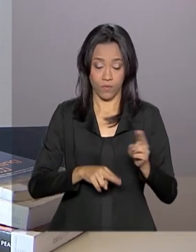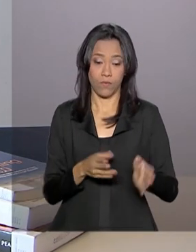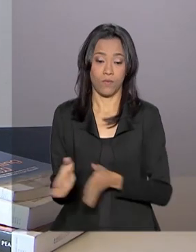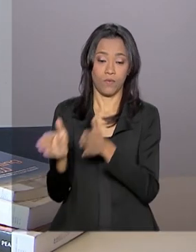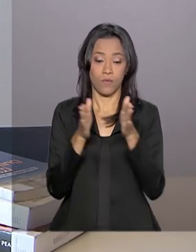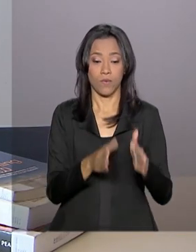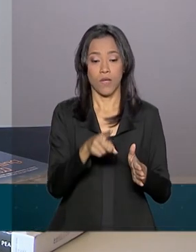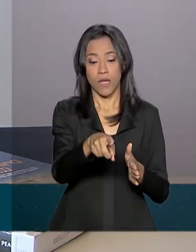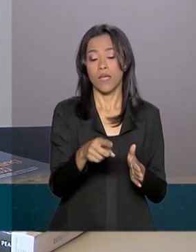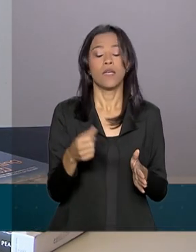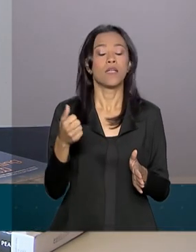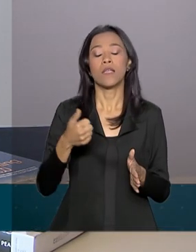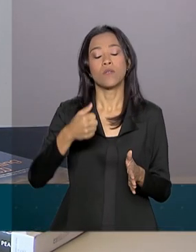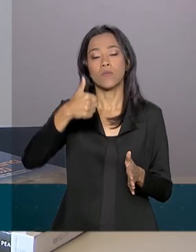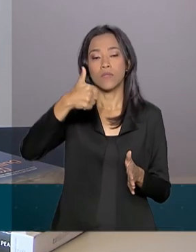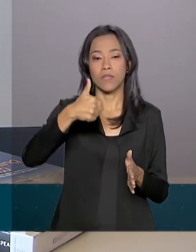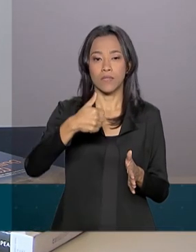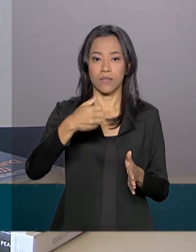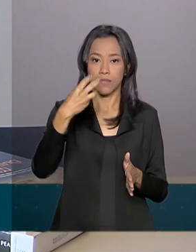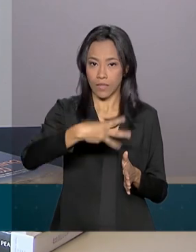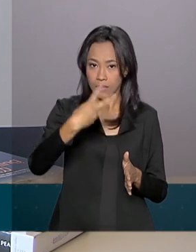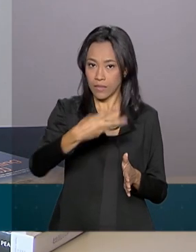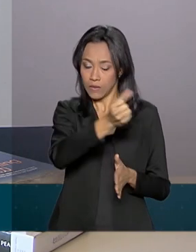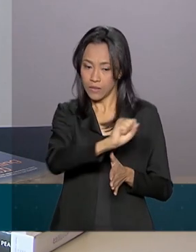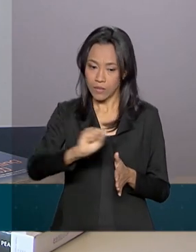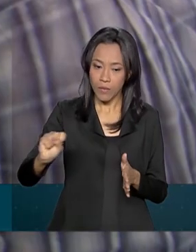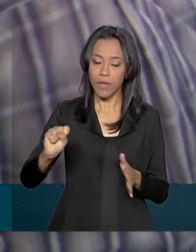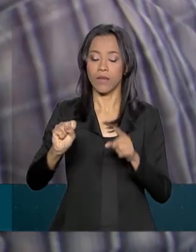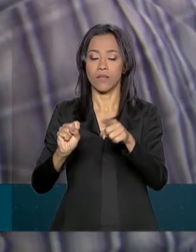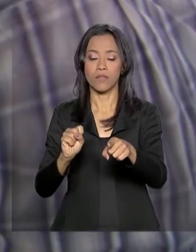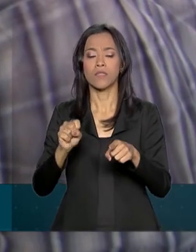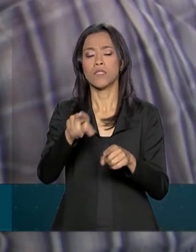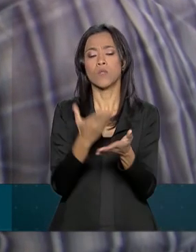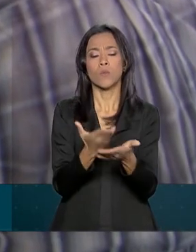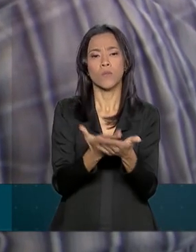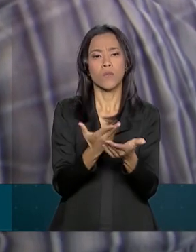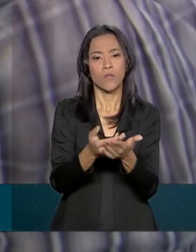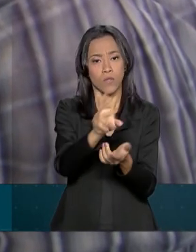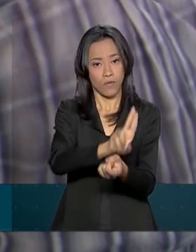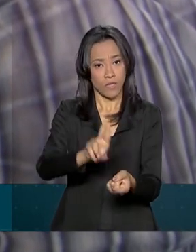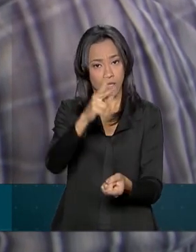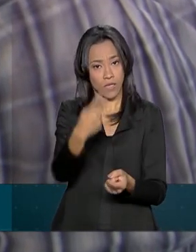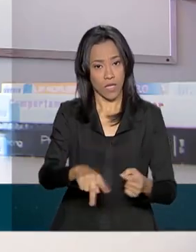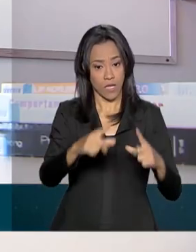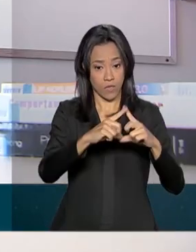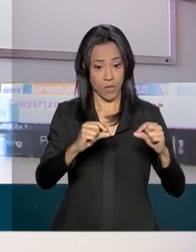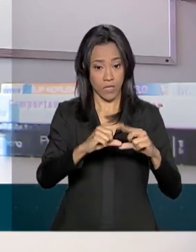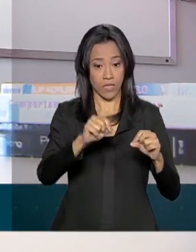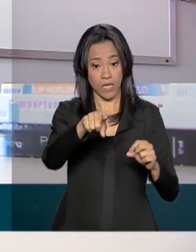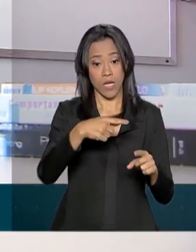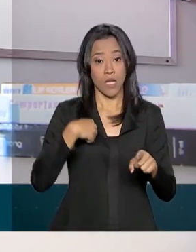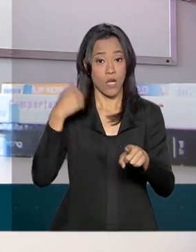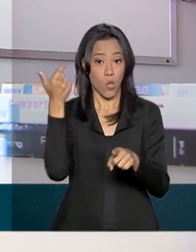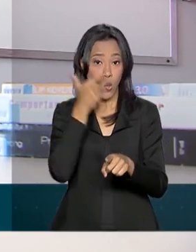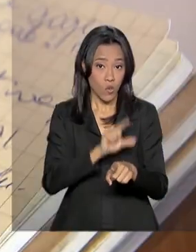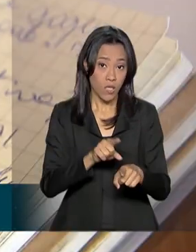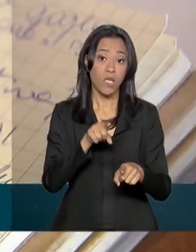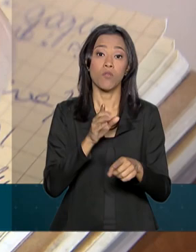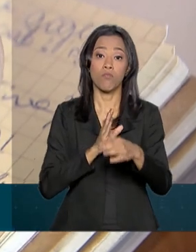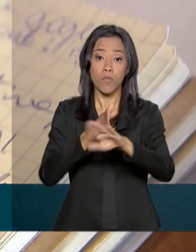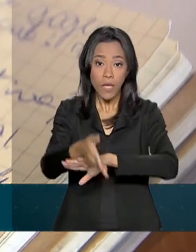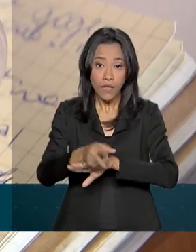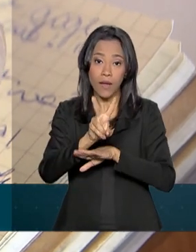Heitor está no terceiro semestre de publicidade e propaganda de uma universidade particular de Brasília. Ele conseguiu uma vaga pelo programa